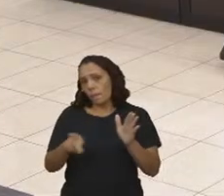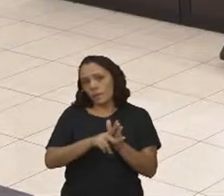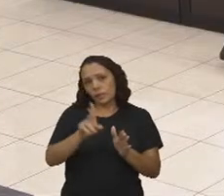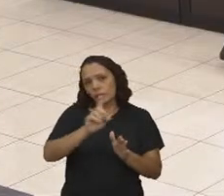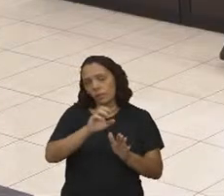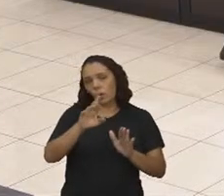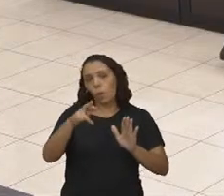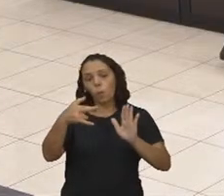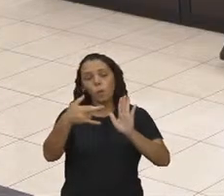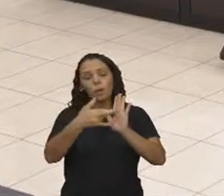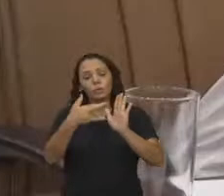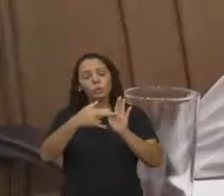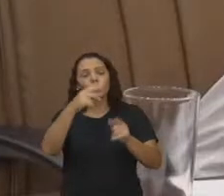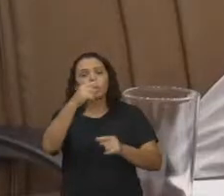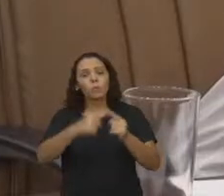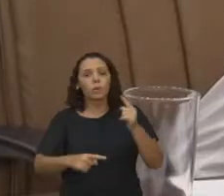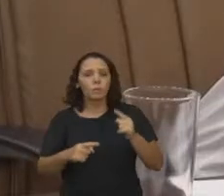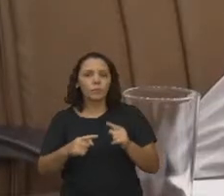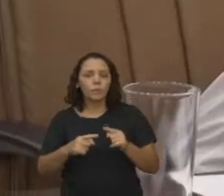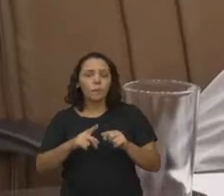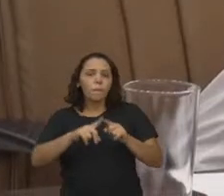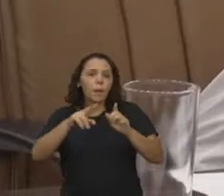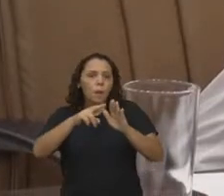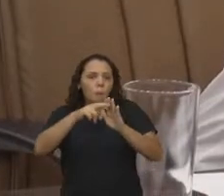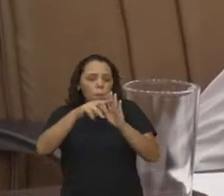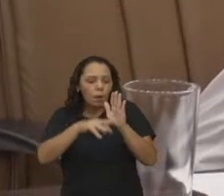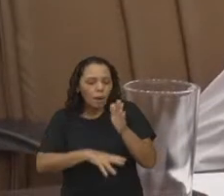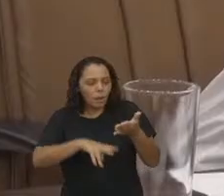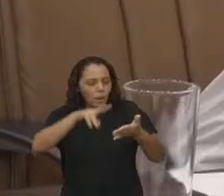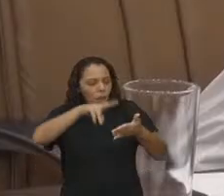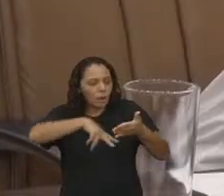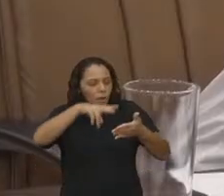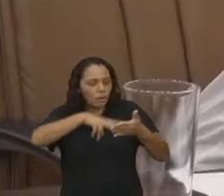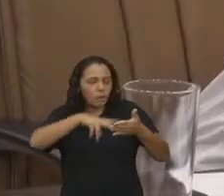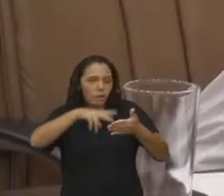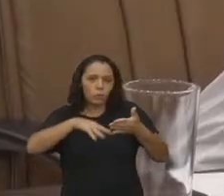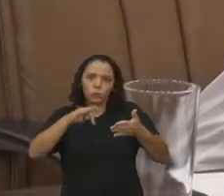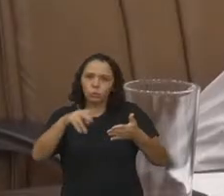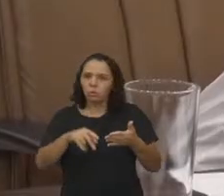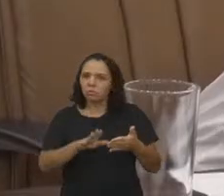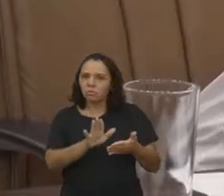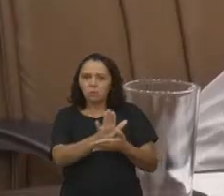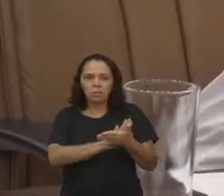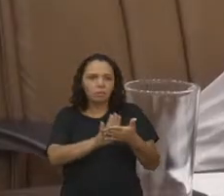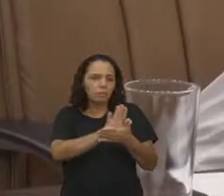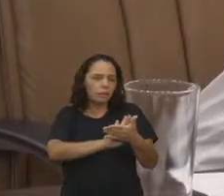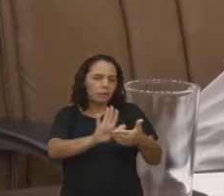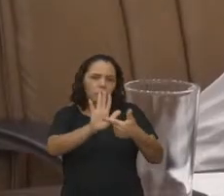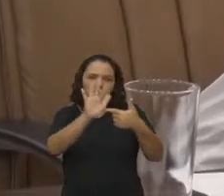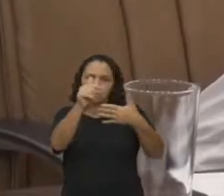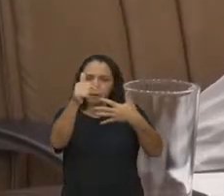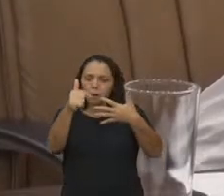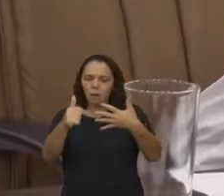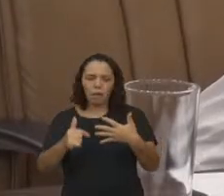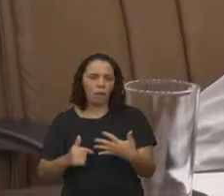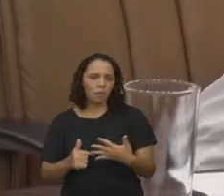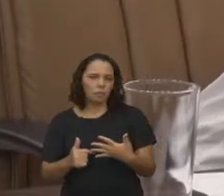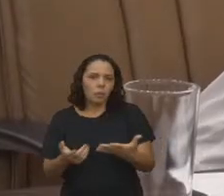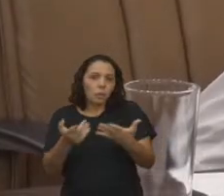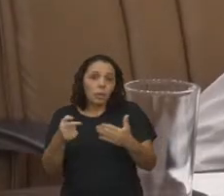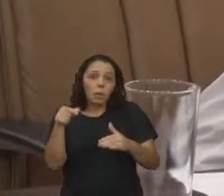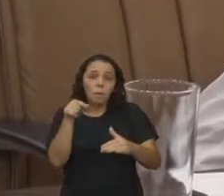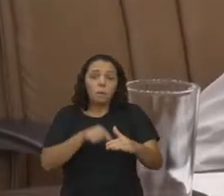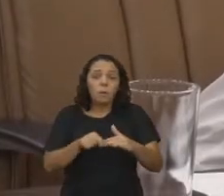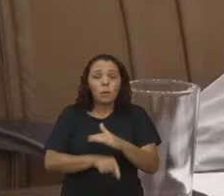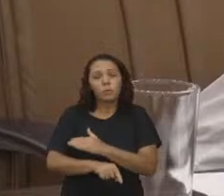das comissões, mas eu leio todos os relatórios e nenhum dos relatórios traz esses pontos. O que eu proponho é uma discussão aprofundada,